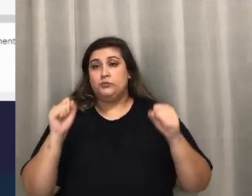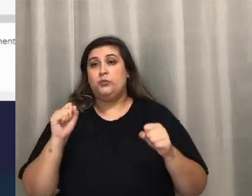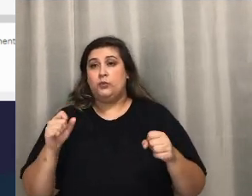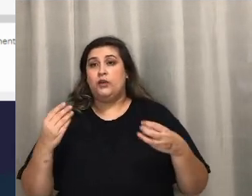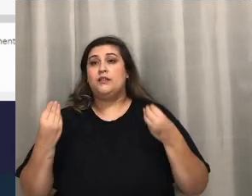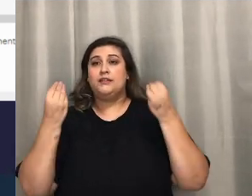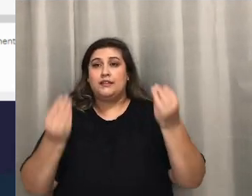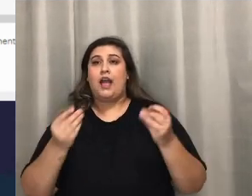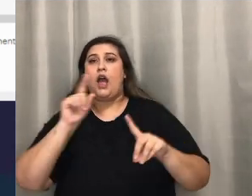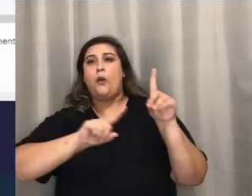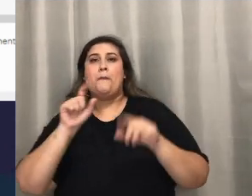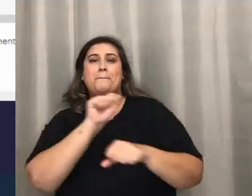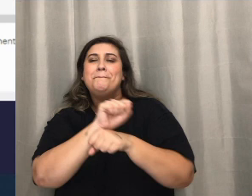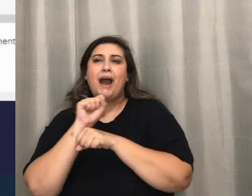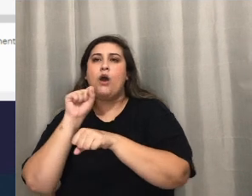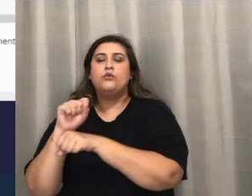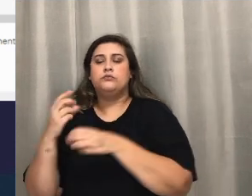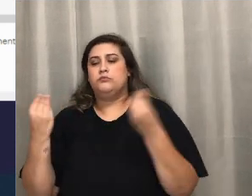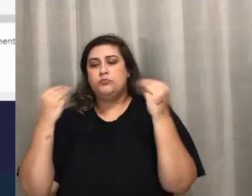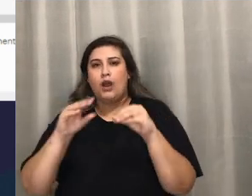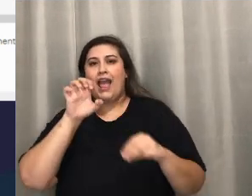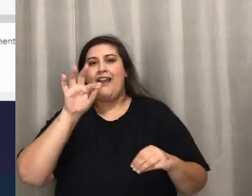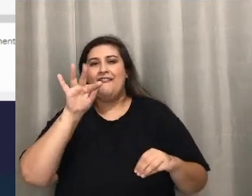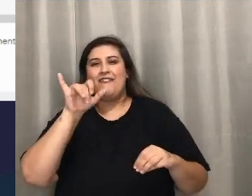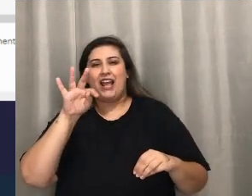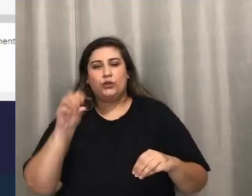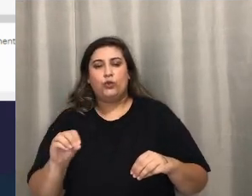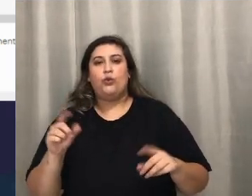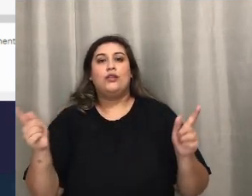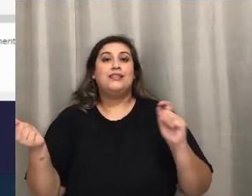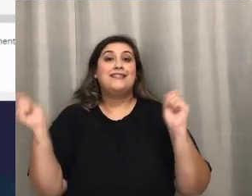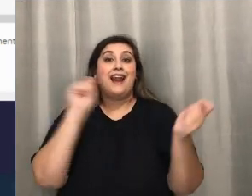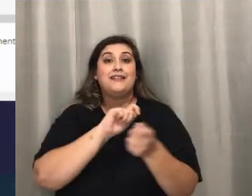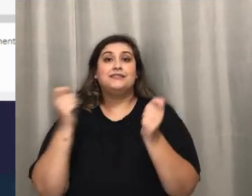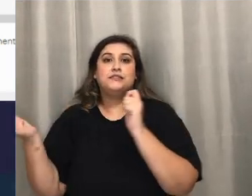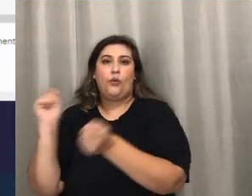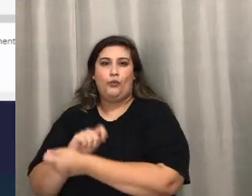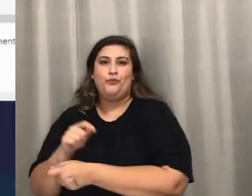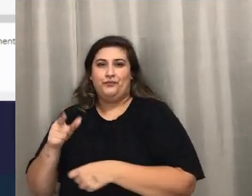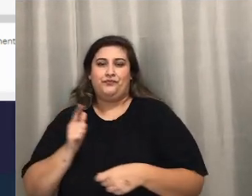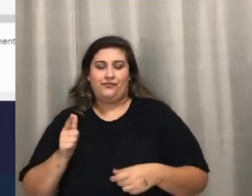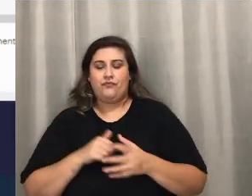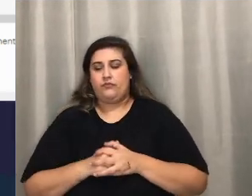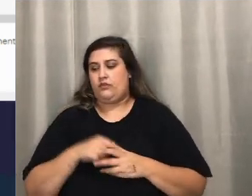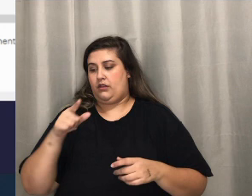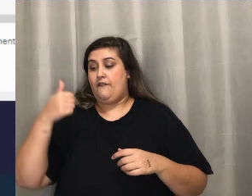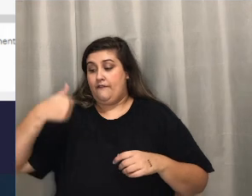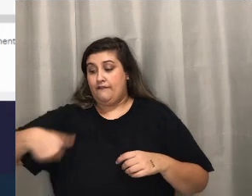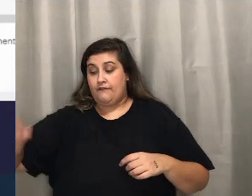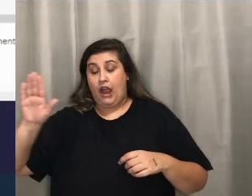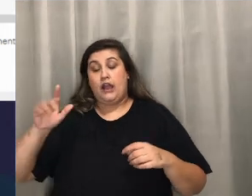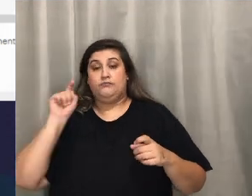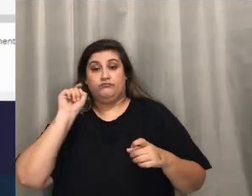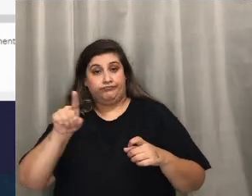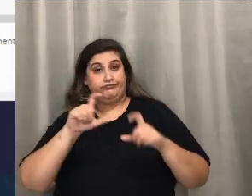umas pausas e inserir efeitos de transições, que é esta aba aqui, transição. Então, você vai clicar,